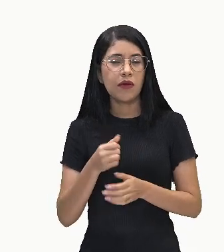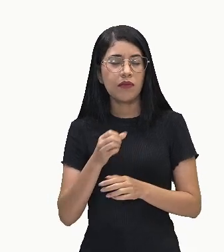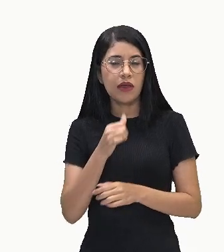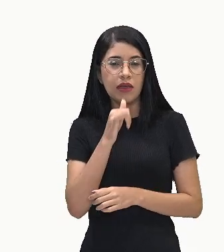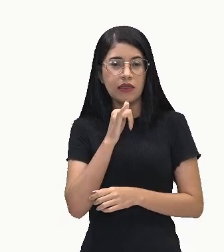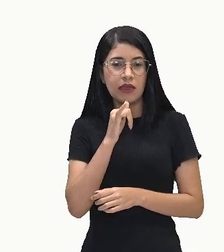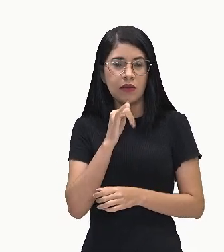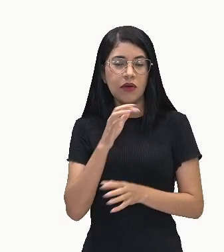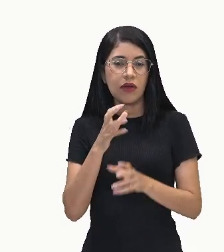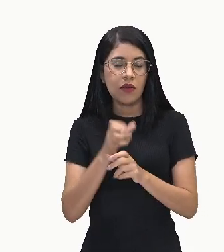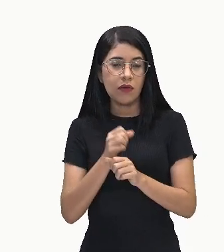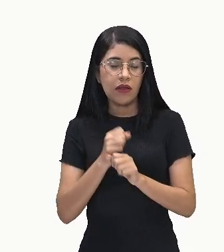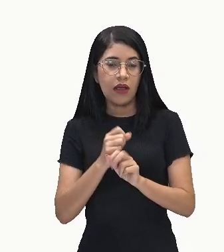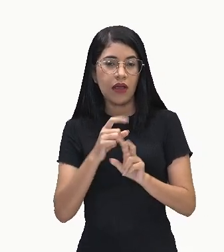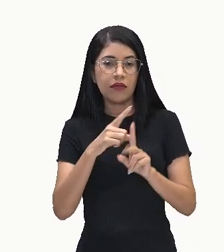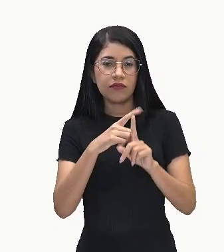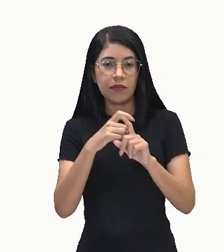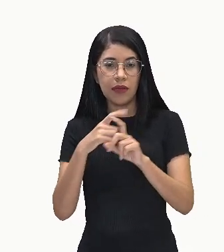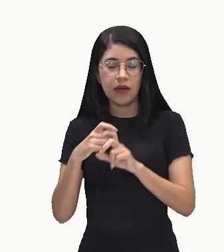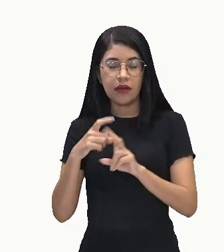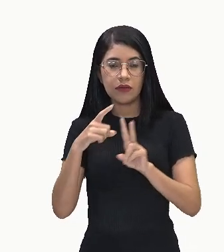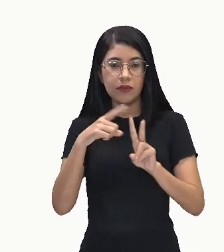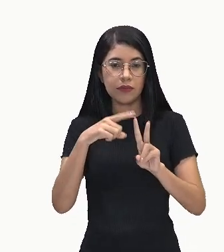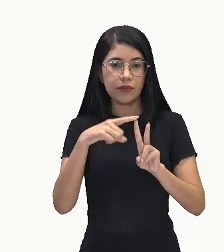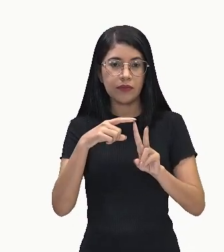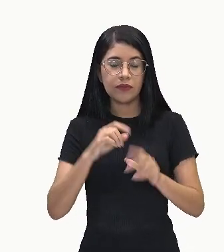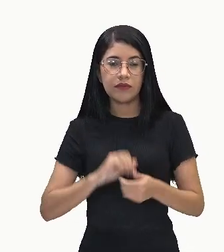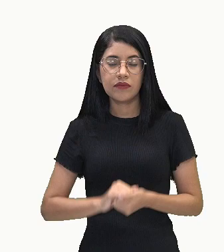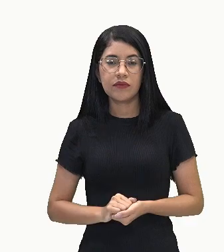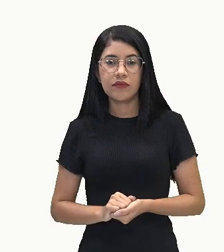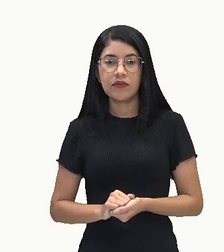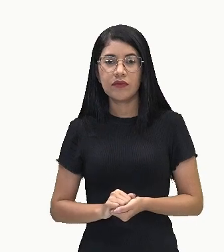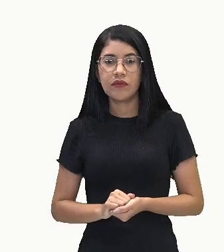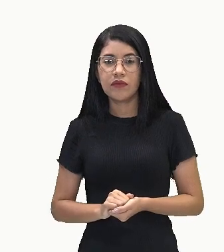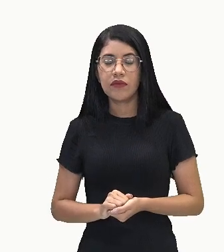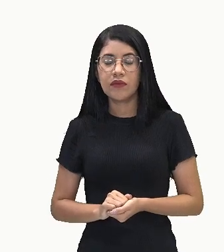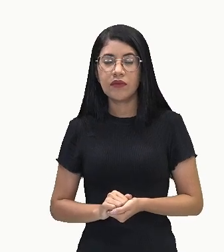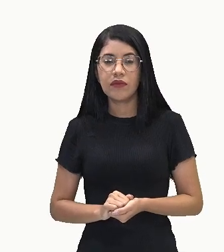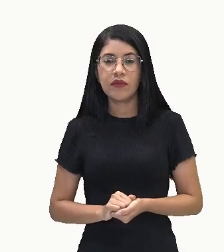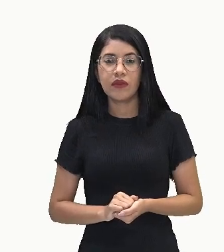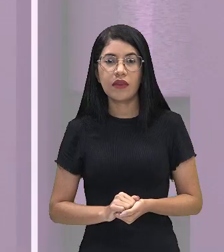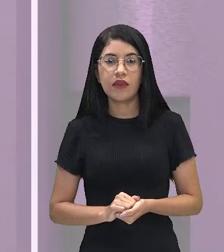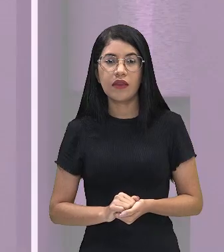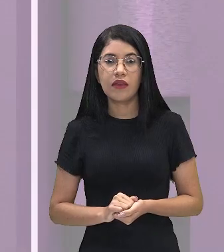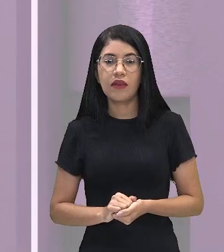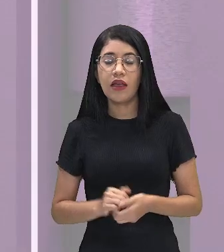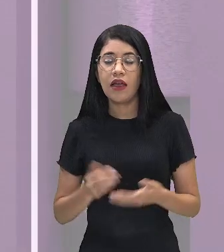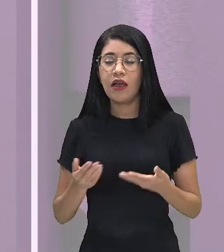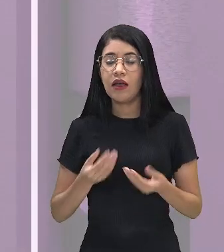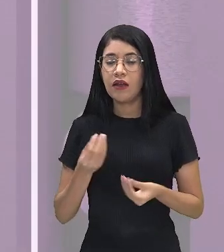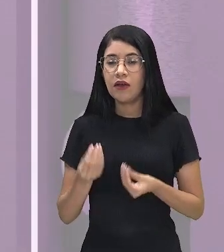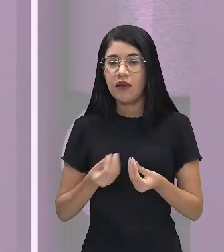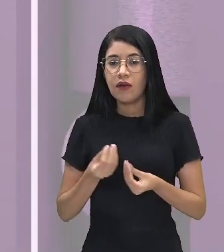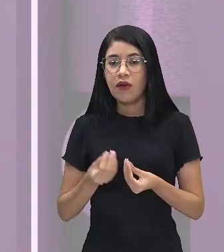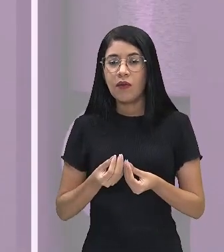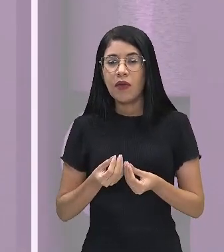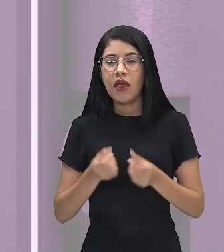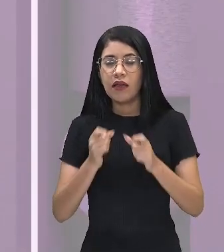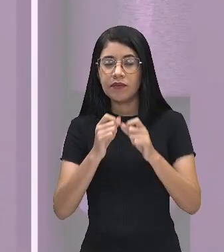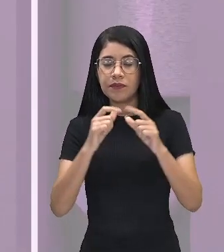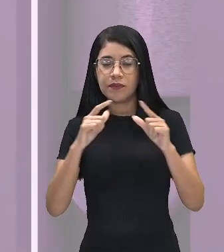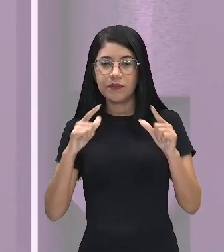de raízes de um polinômio. Beleza? Vamos ver agora como se comporta a